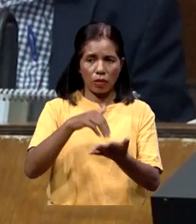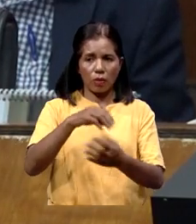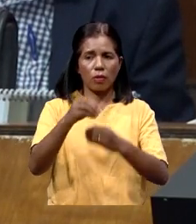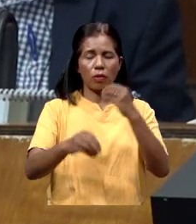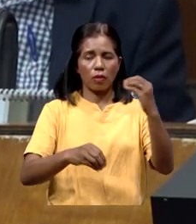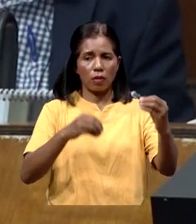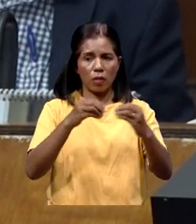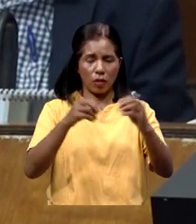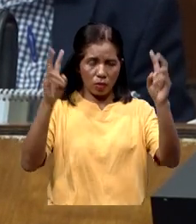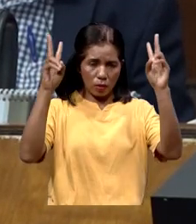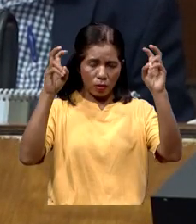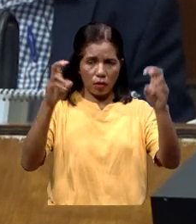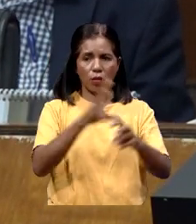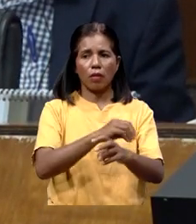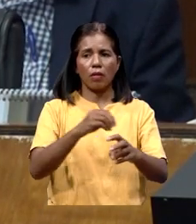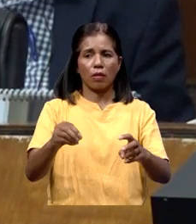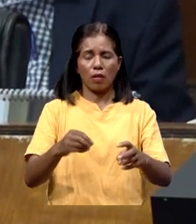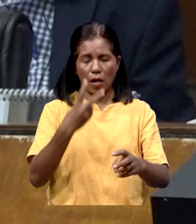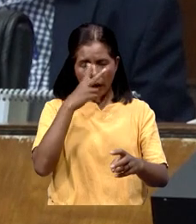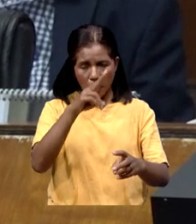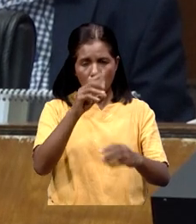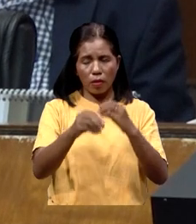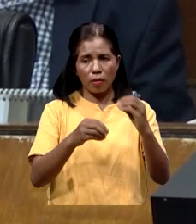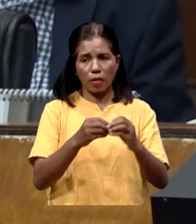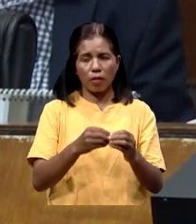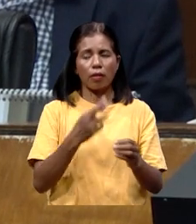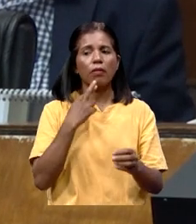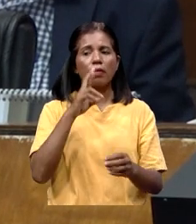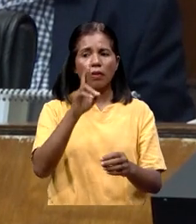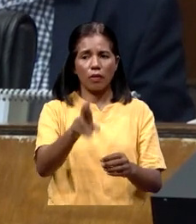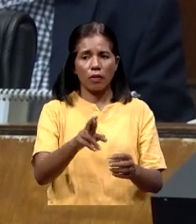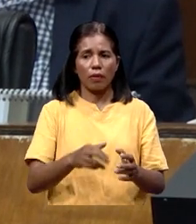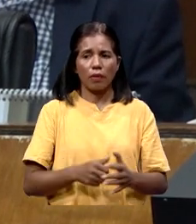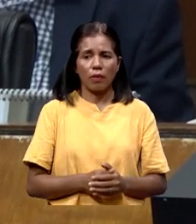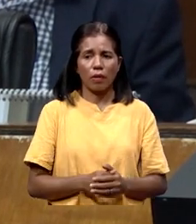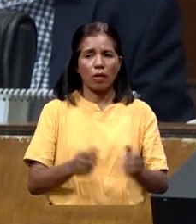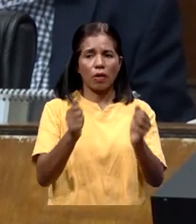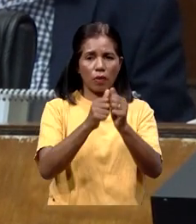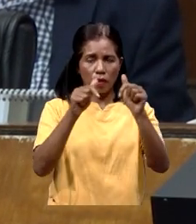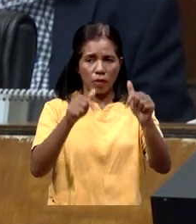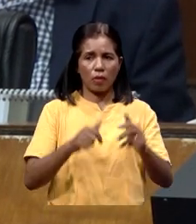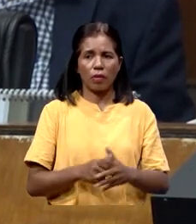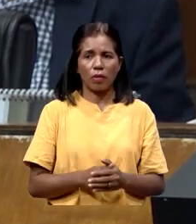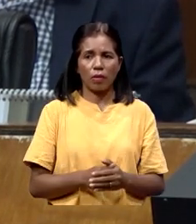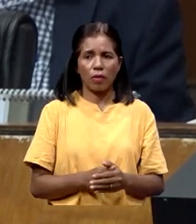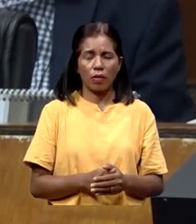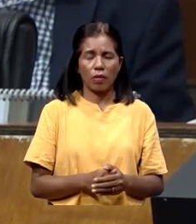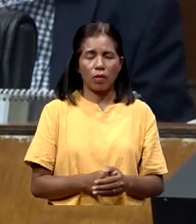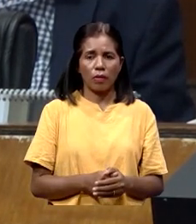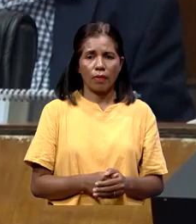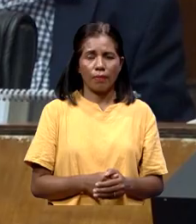batita. Quando vai mito título tesouro, responde Roidane, respondemos